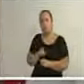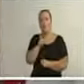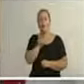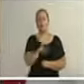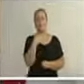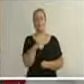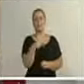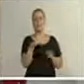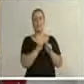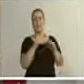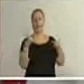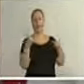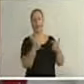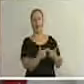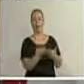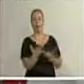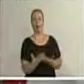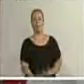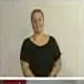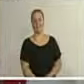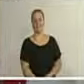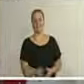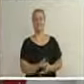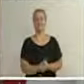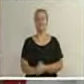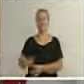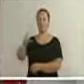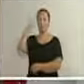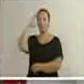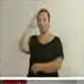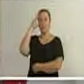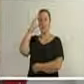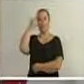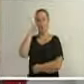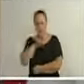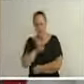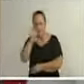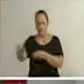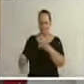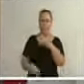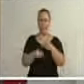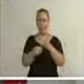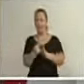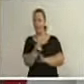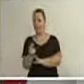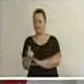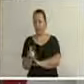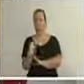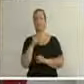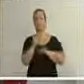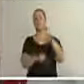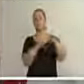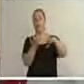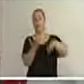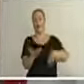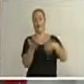Legislativa. Para Dilma abrir créditos suplementares no orçamento da União, ela precisa de autorização do Congresso